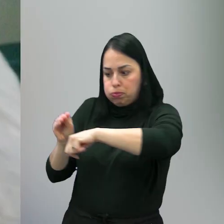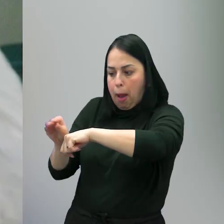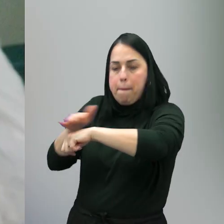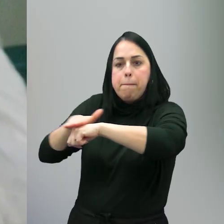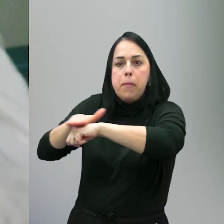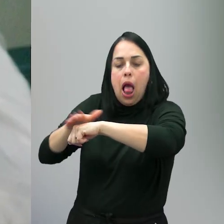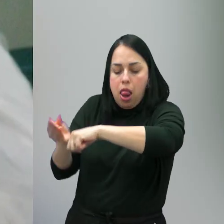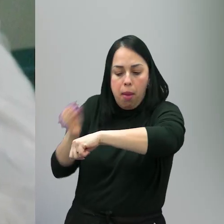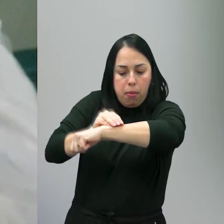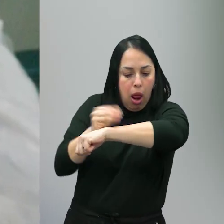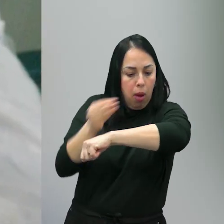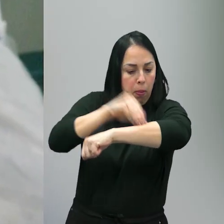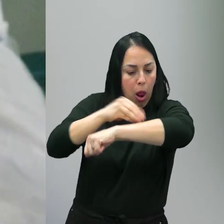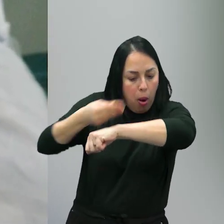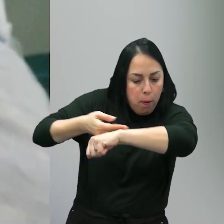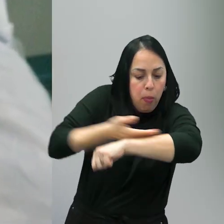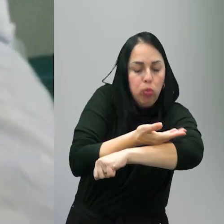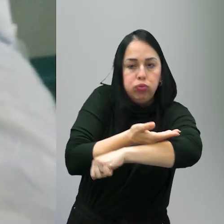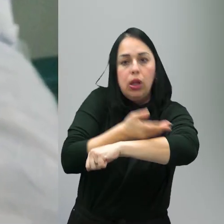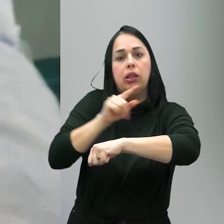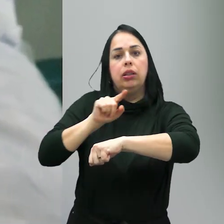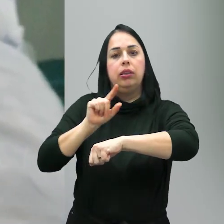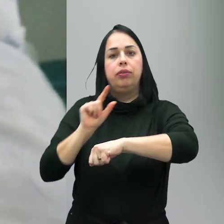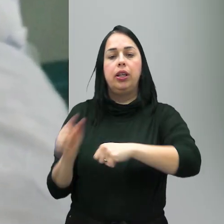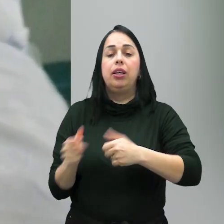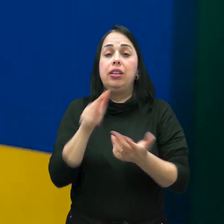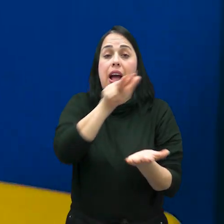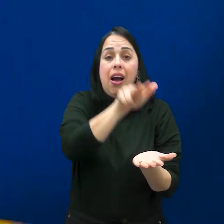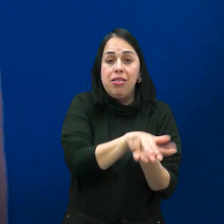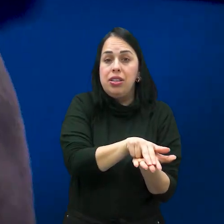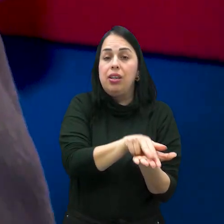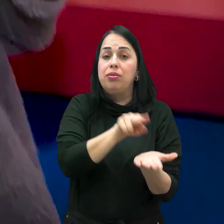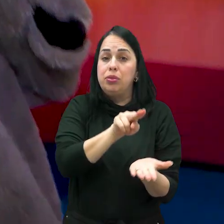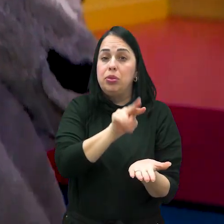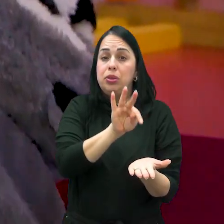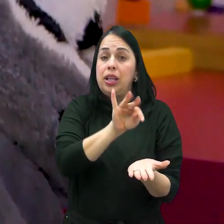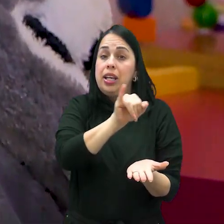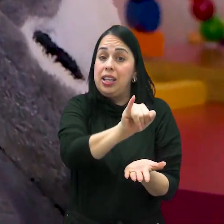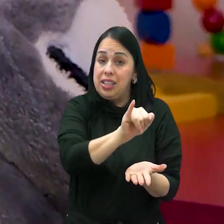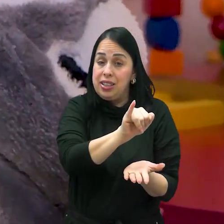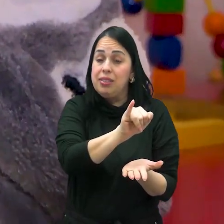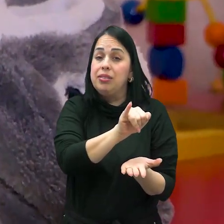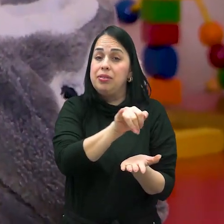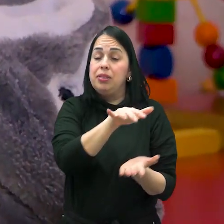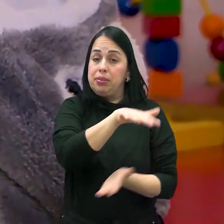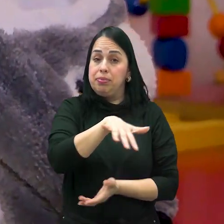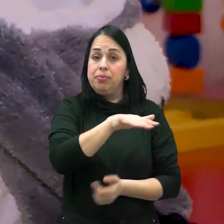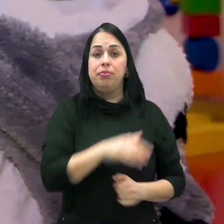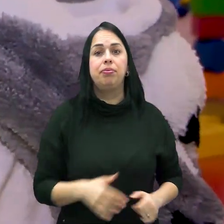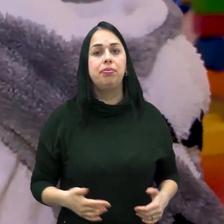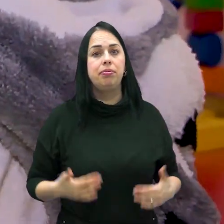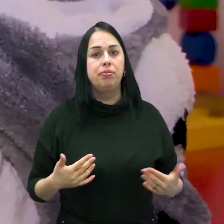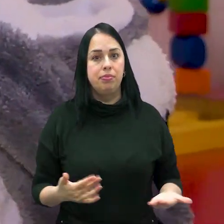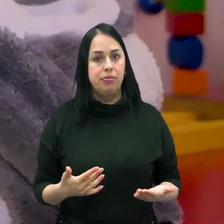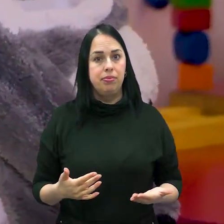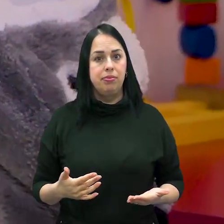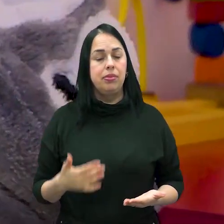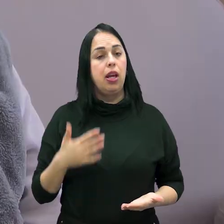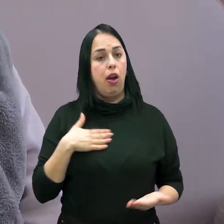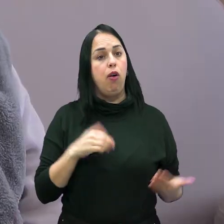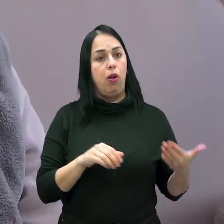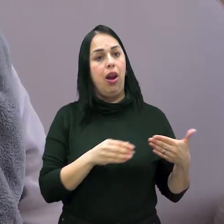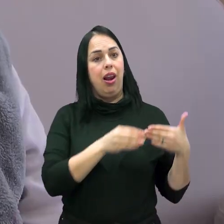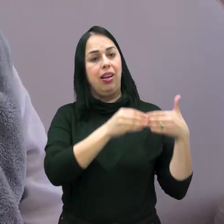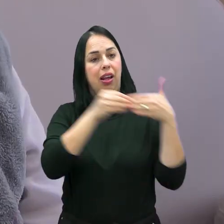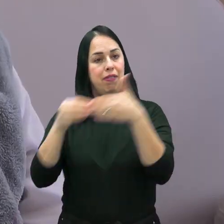de enxerto para reconstruir os tecidos da mão e ficou internado na unidade de tratamento de queimaduras.